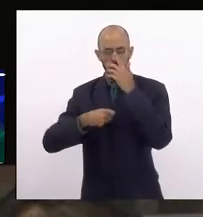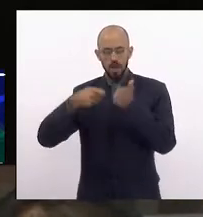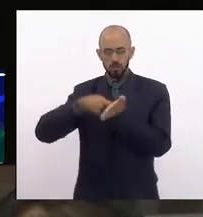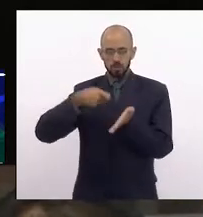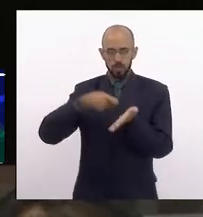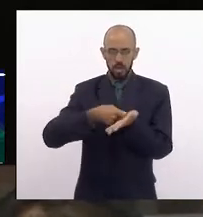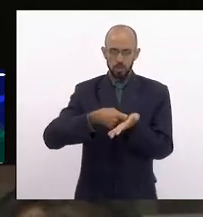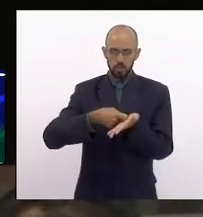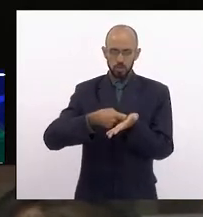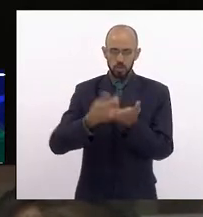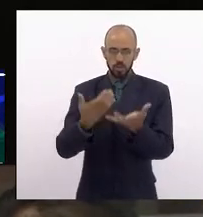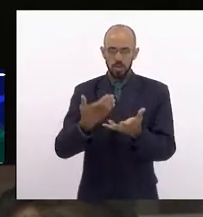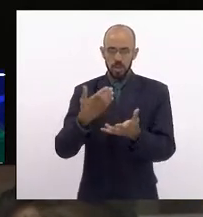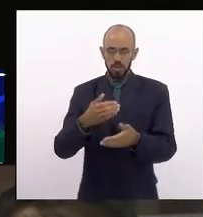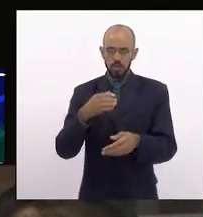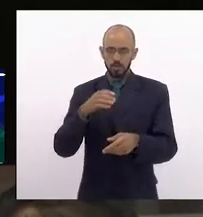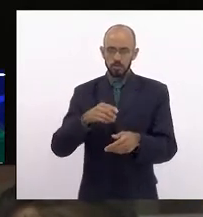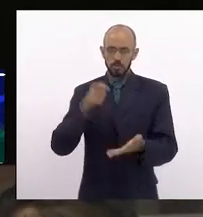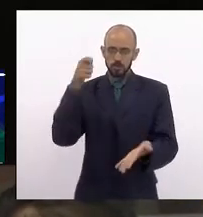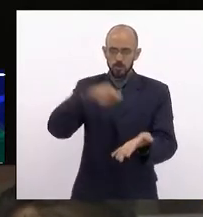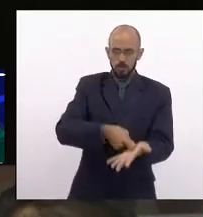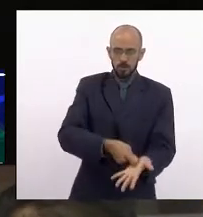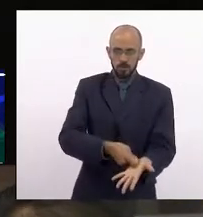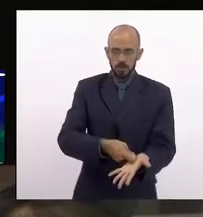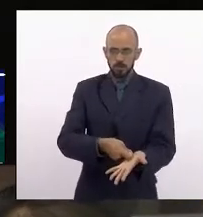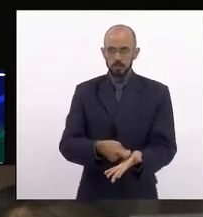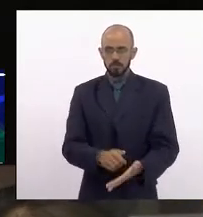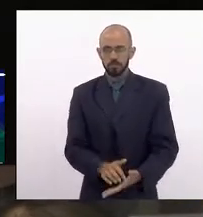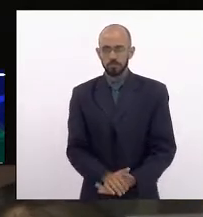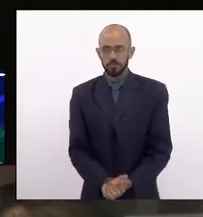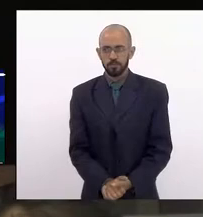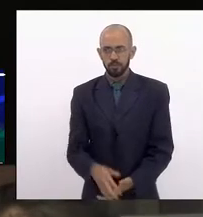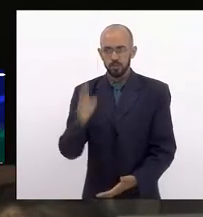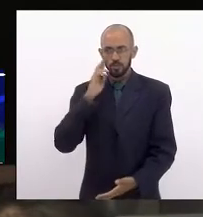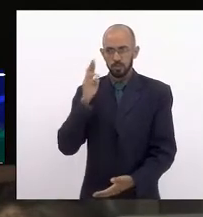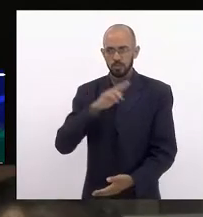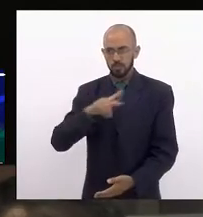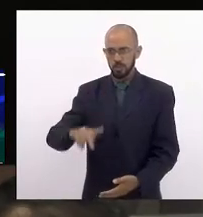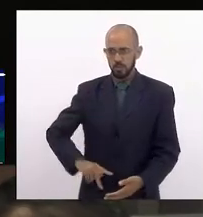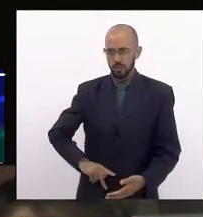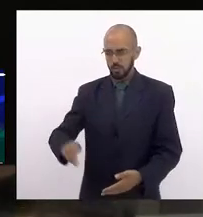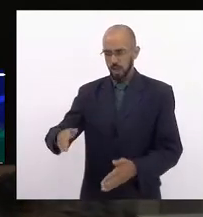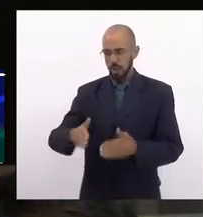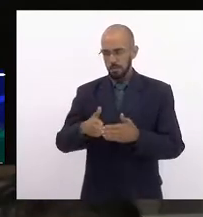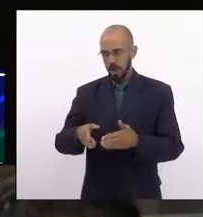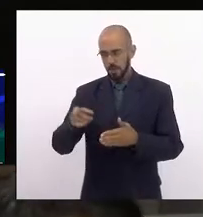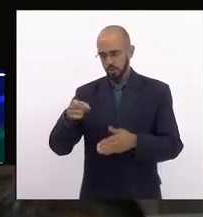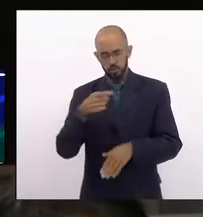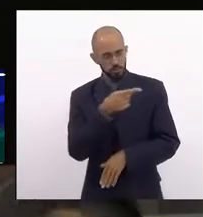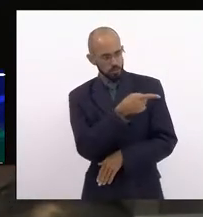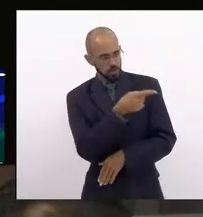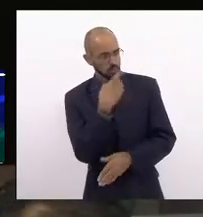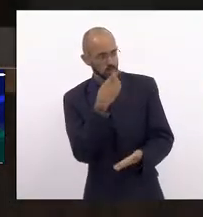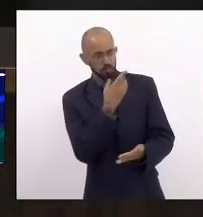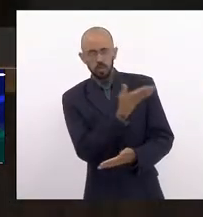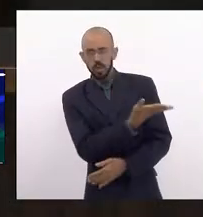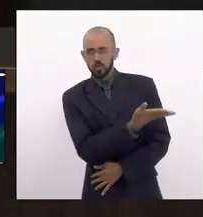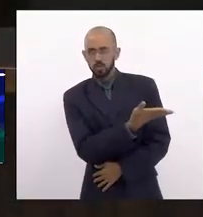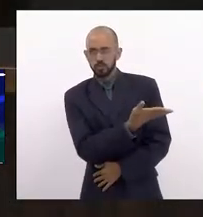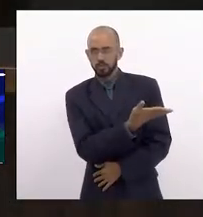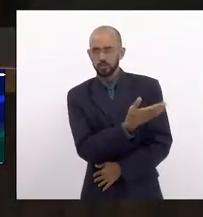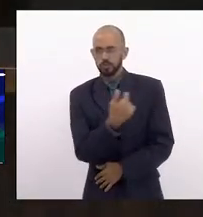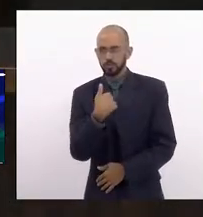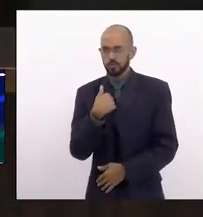local a presidência a parte do deputado Rosane tô